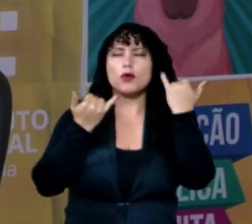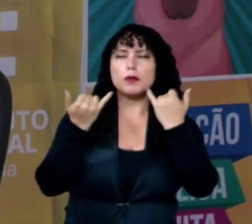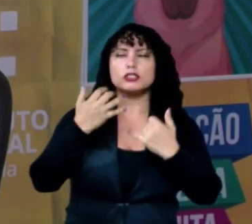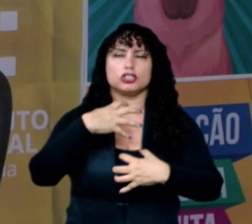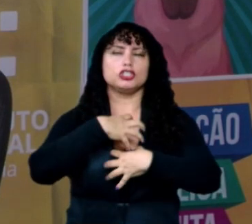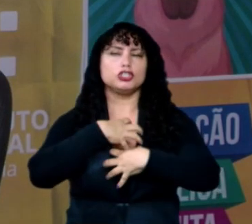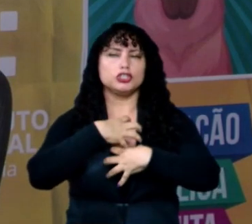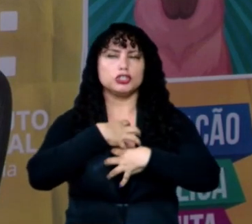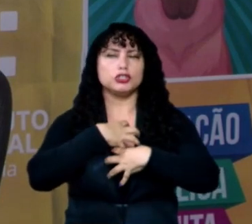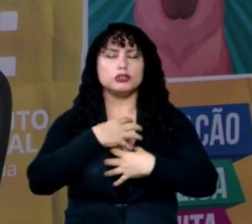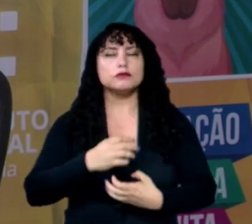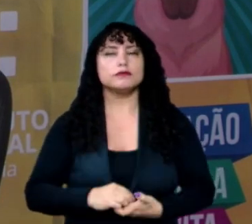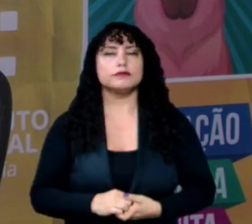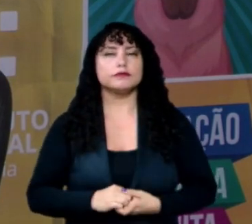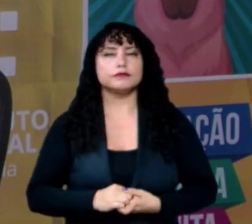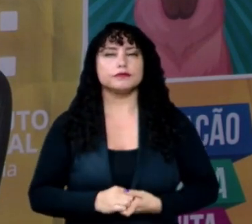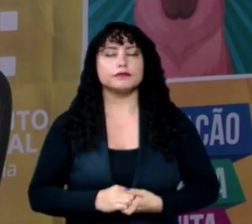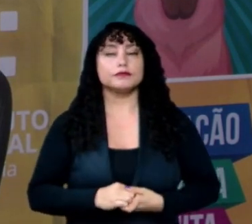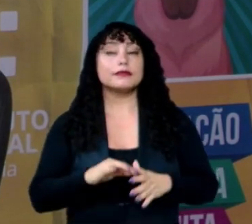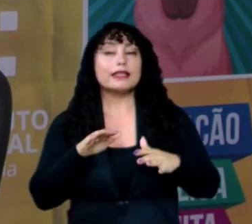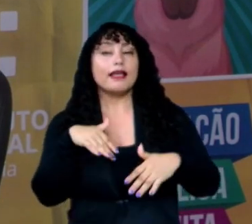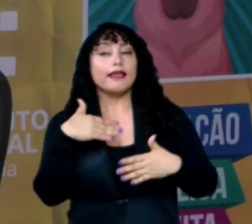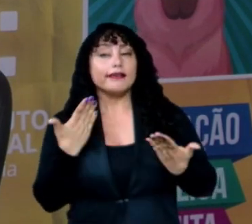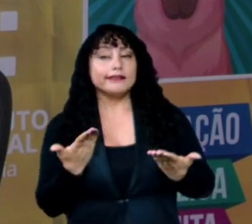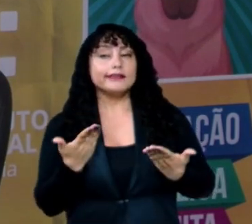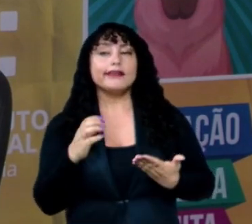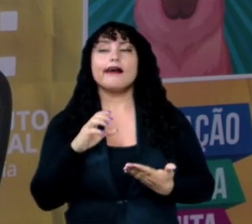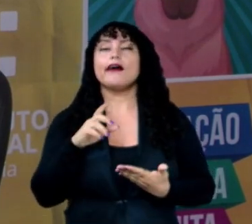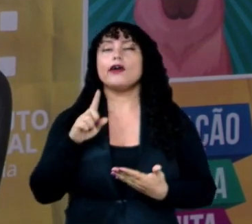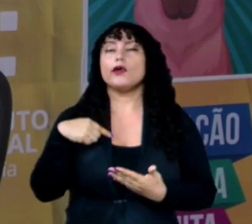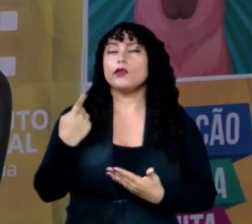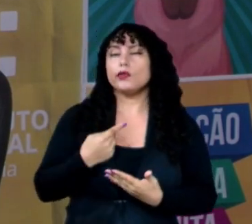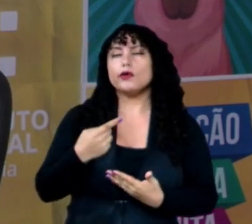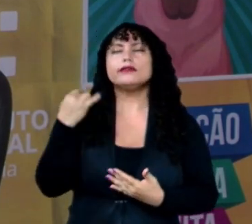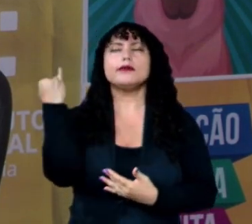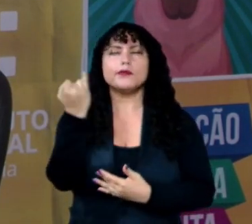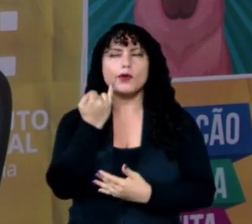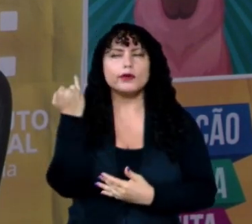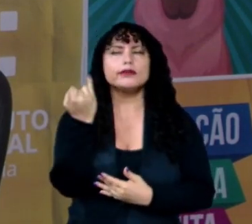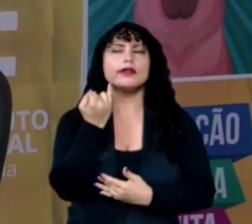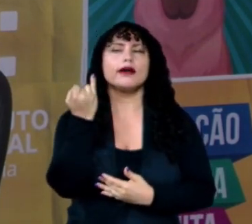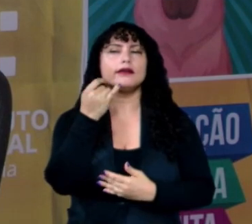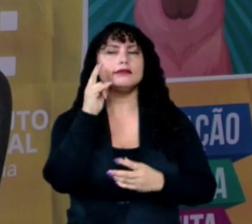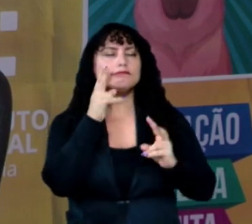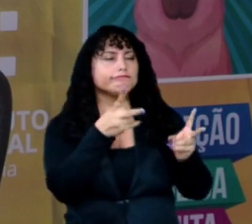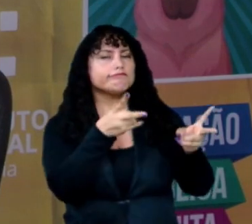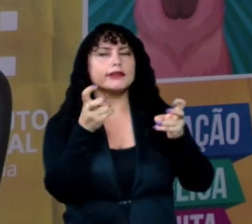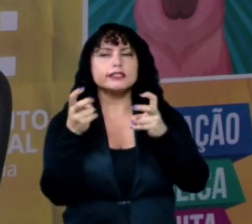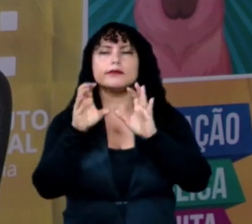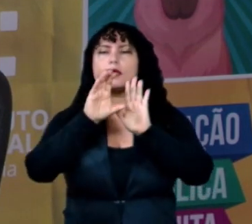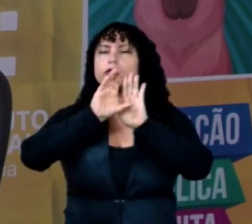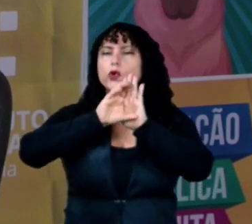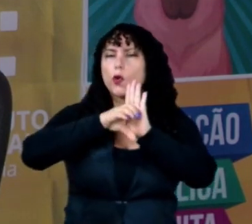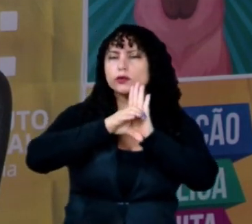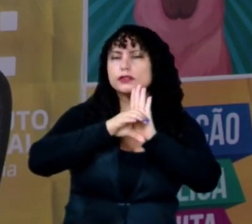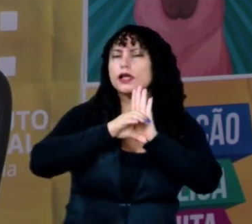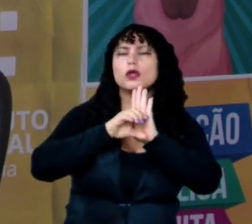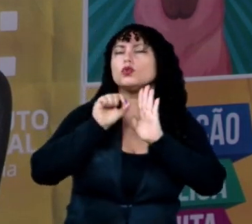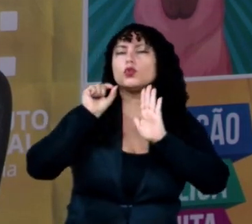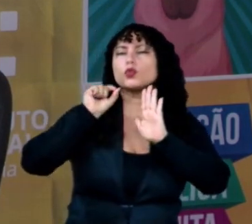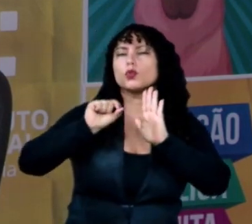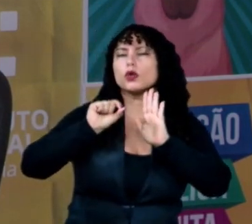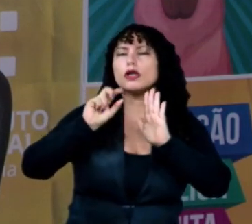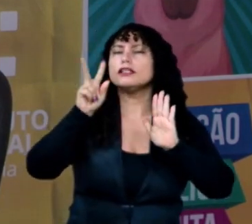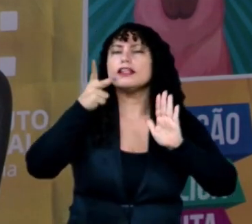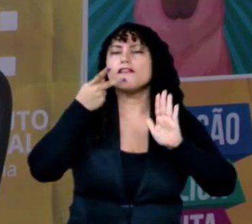né? E aí a gente acha que é importante mesmo olhar para esse conceito, até porque a gente